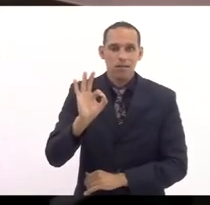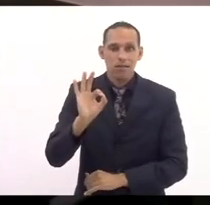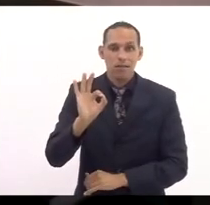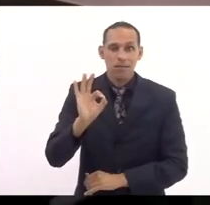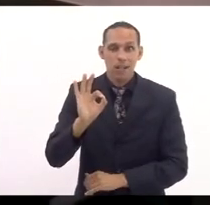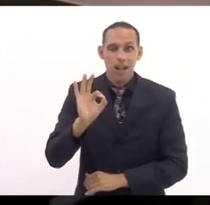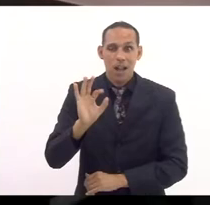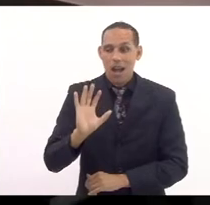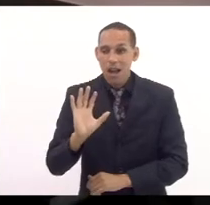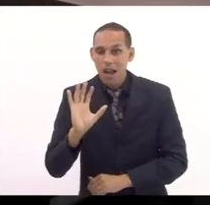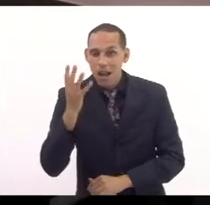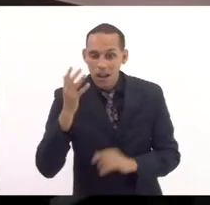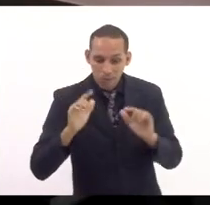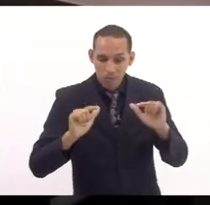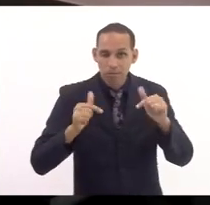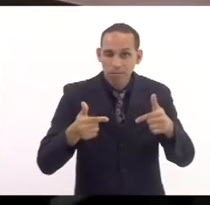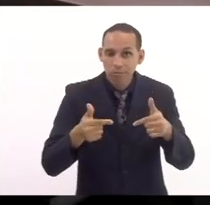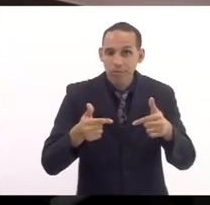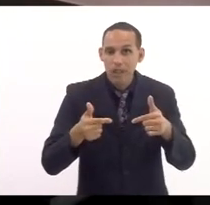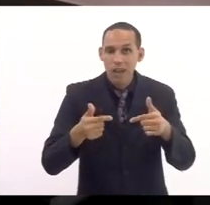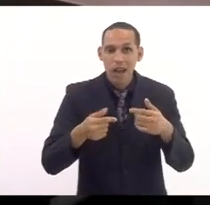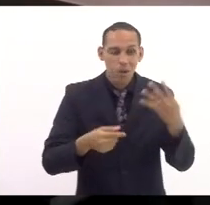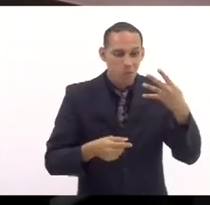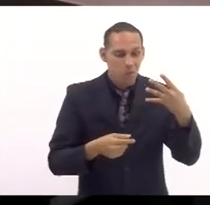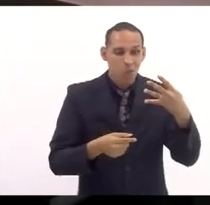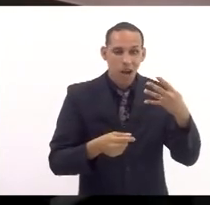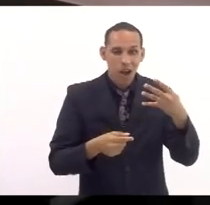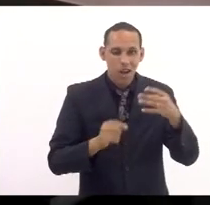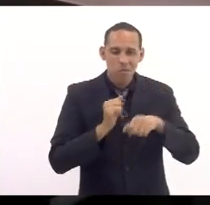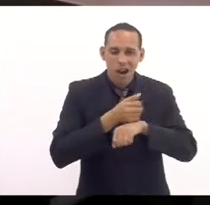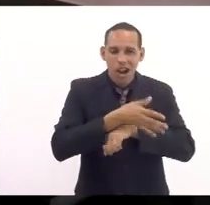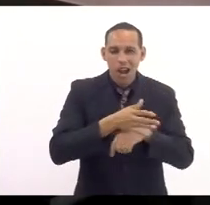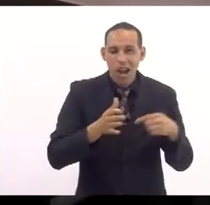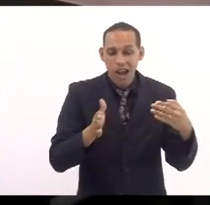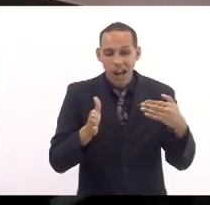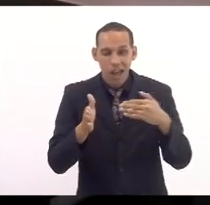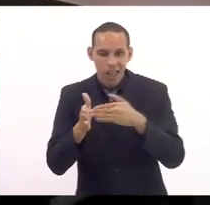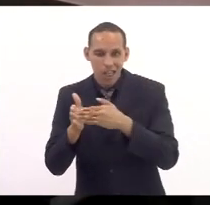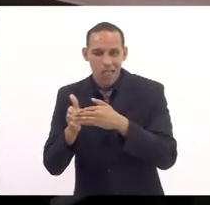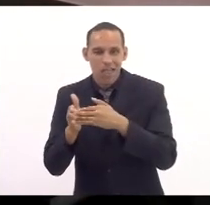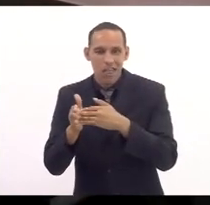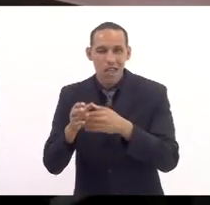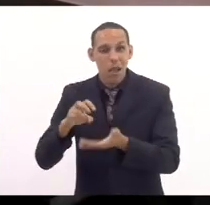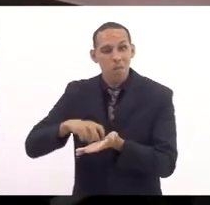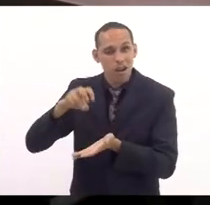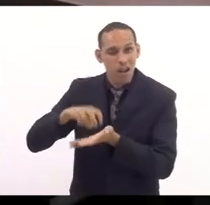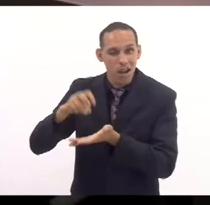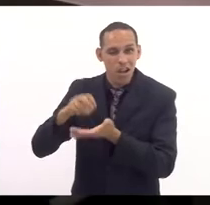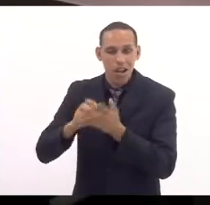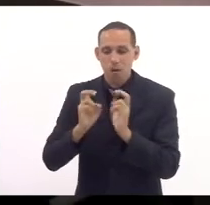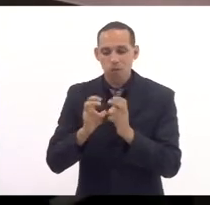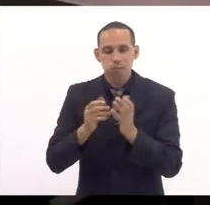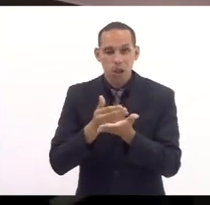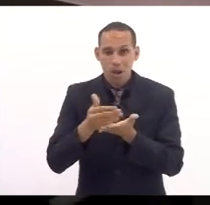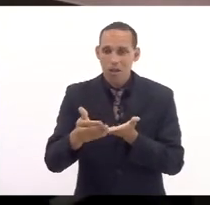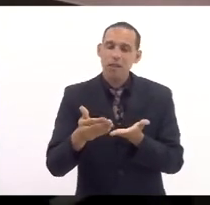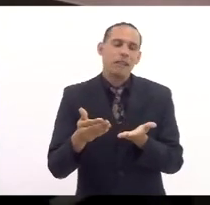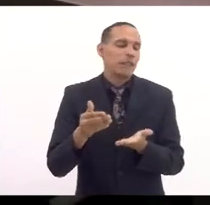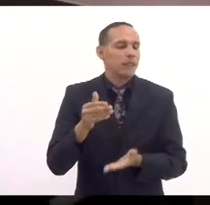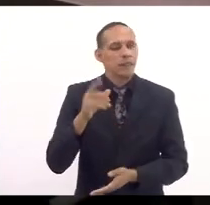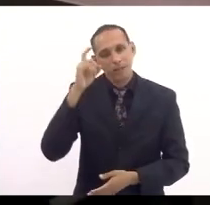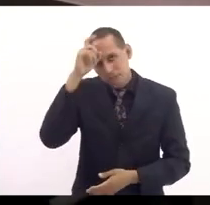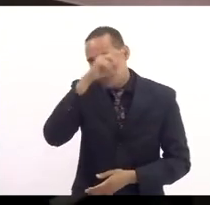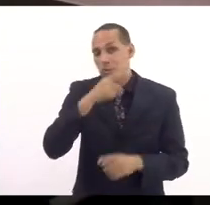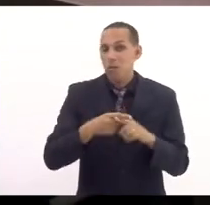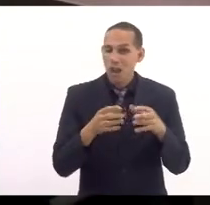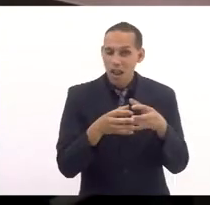reação das 4 da manhã até o início da operação foi muito curto. Então, nem com equipe,